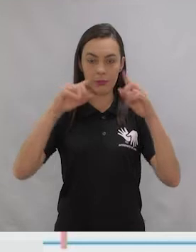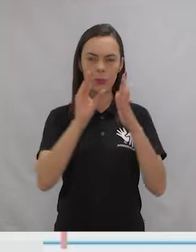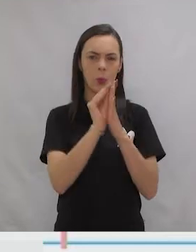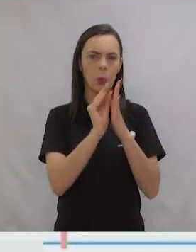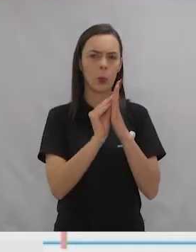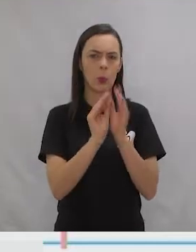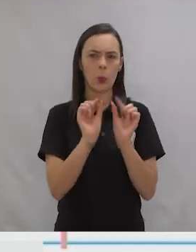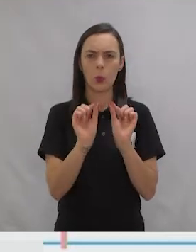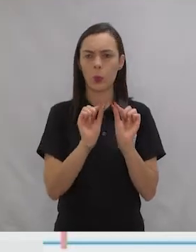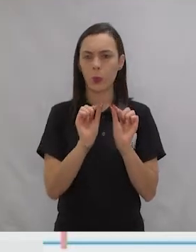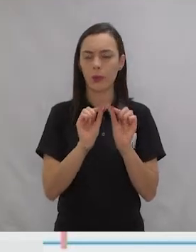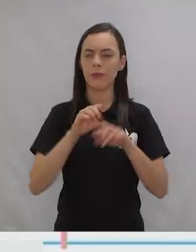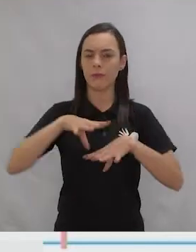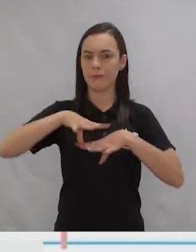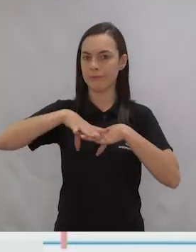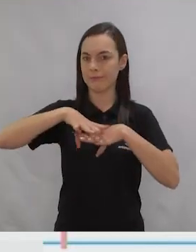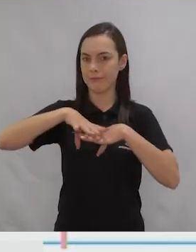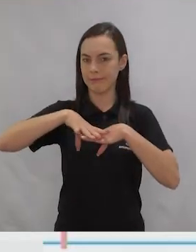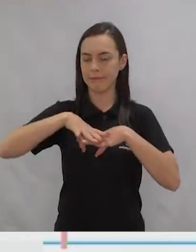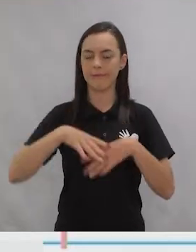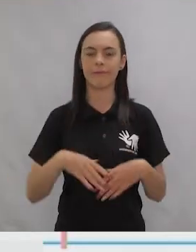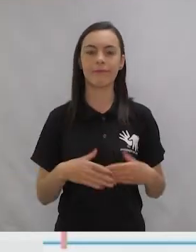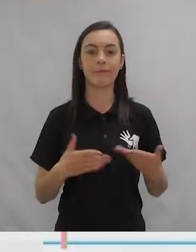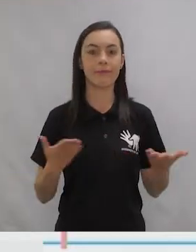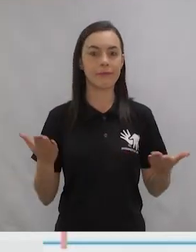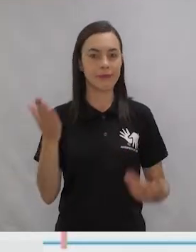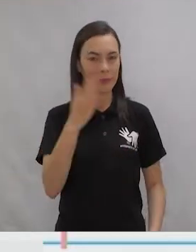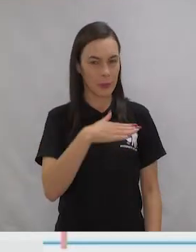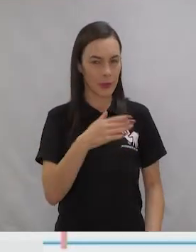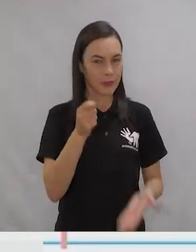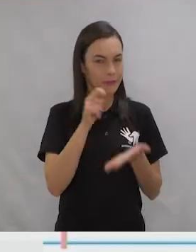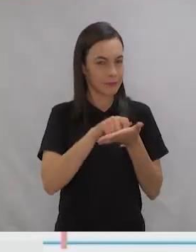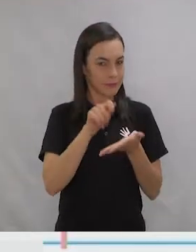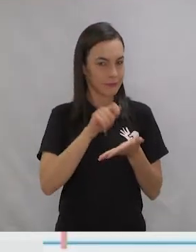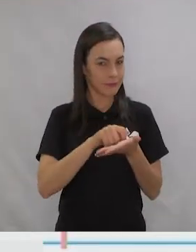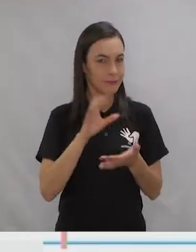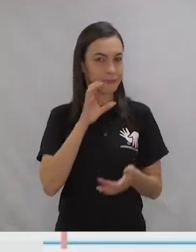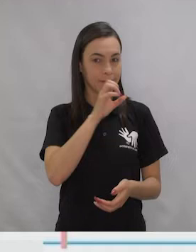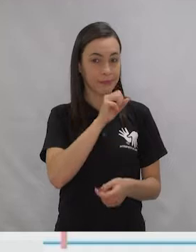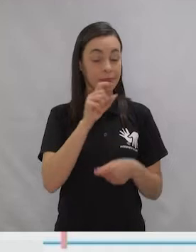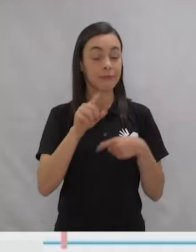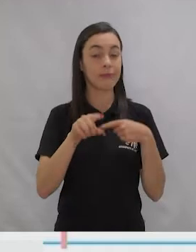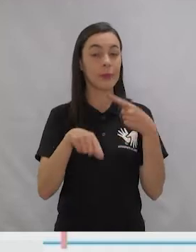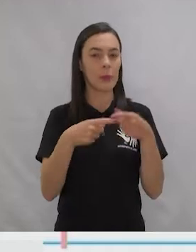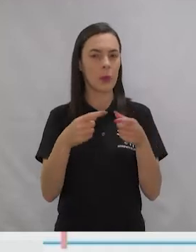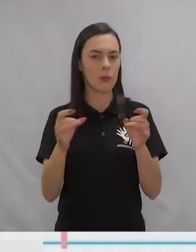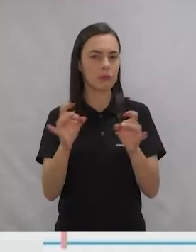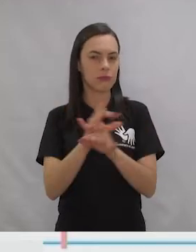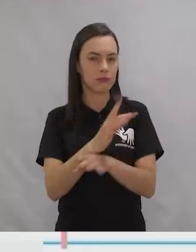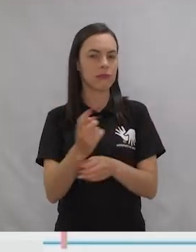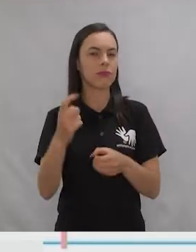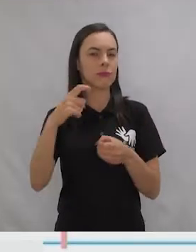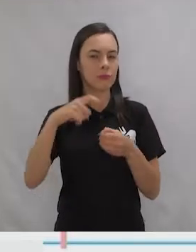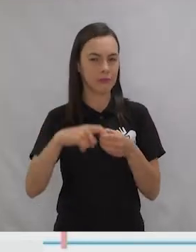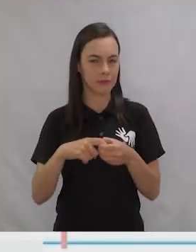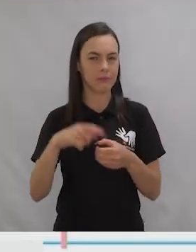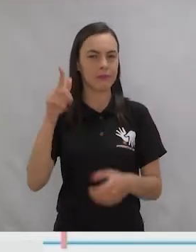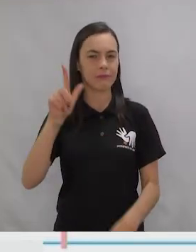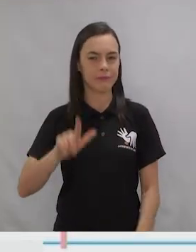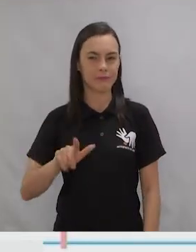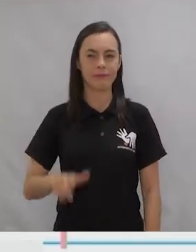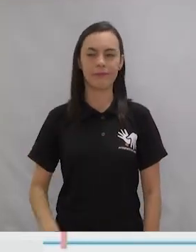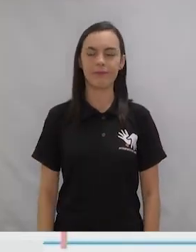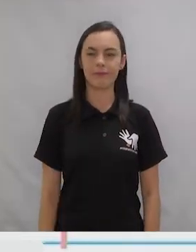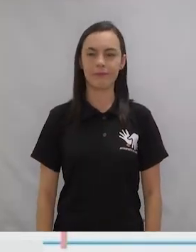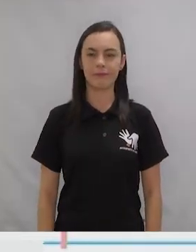é matemática. Vamos lá, vão registrar e assim que vocês terminarem, a gente já